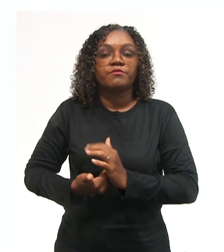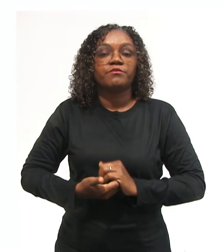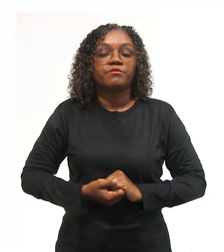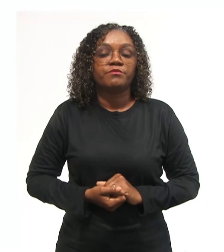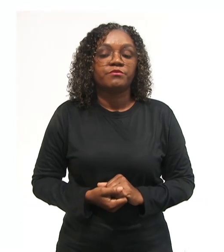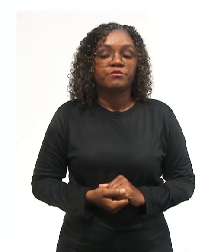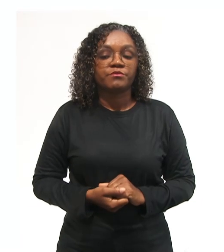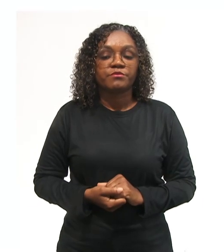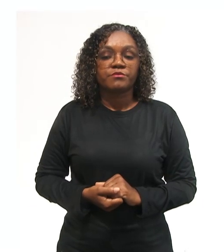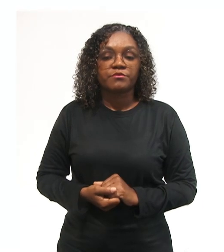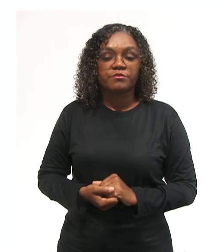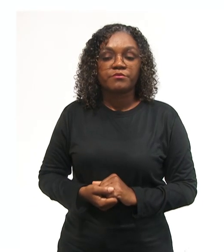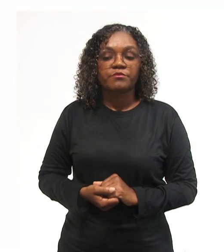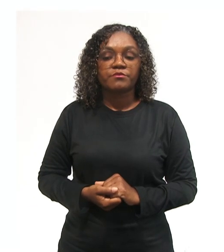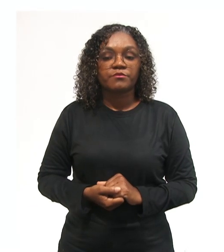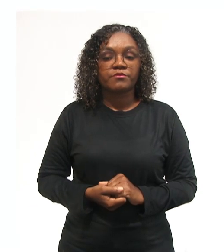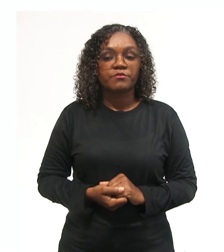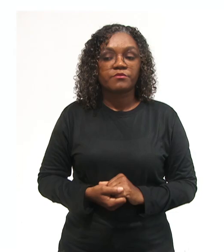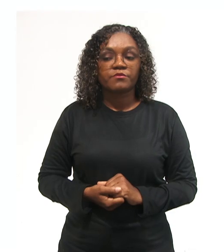produção.